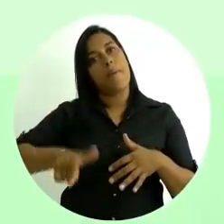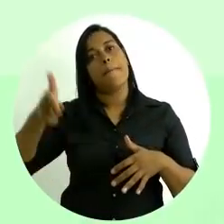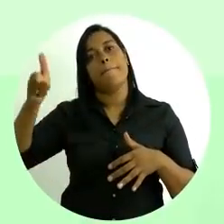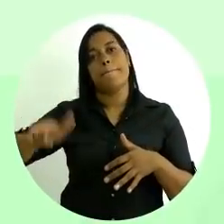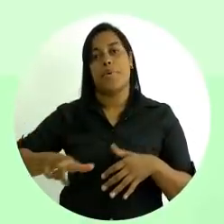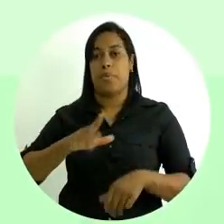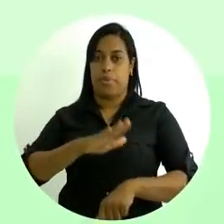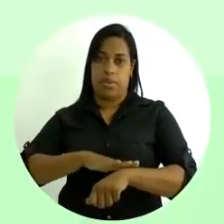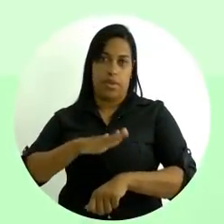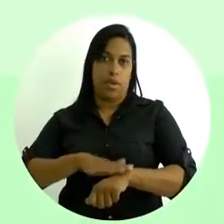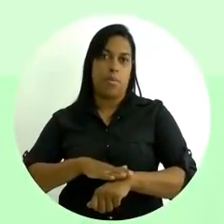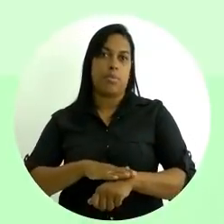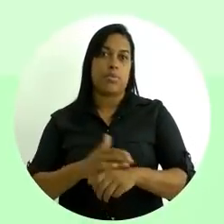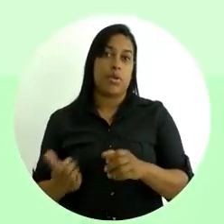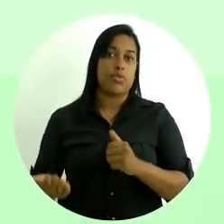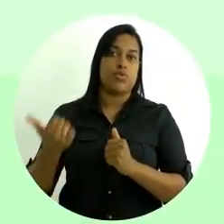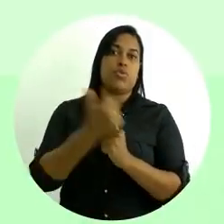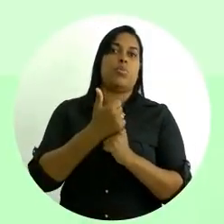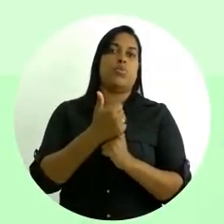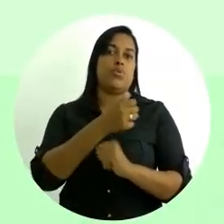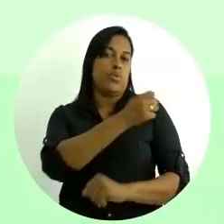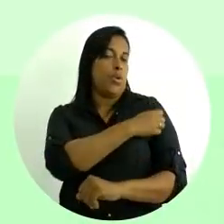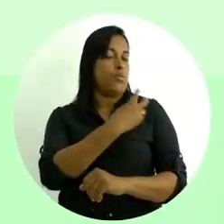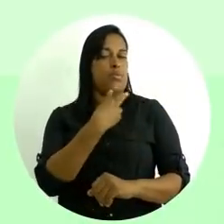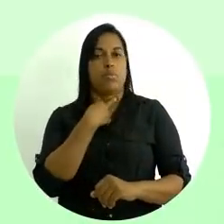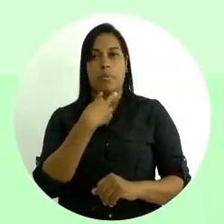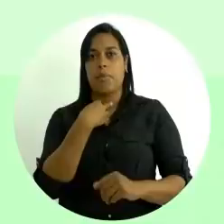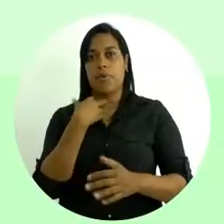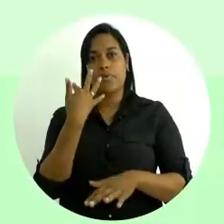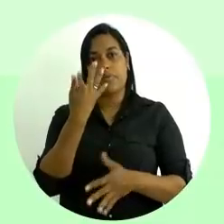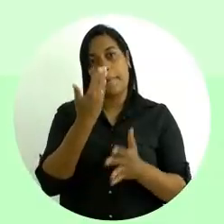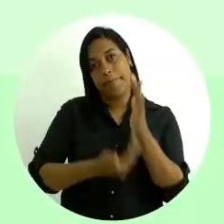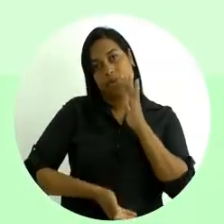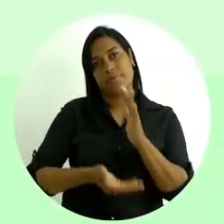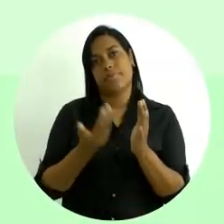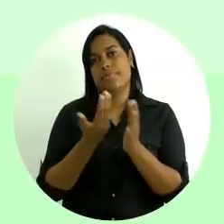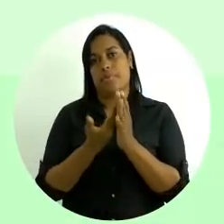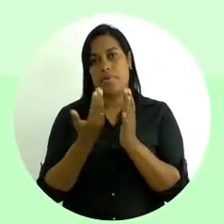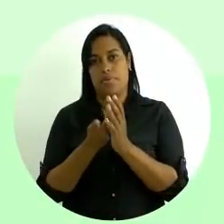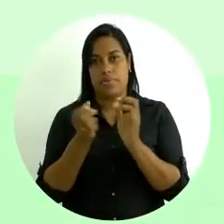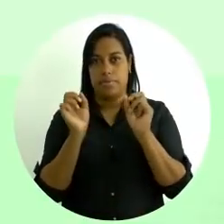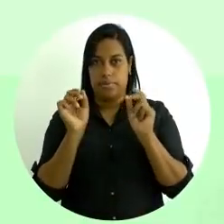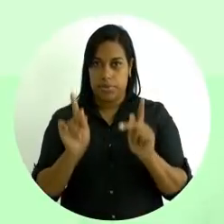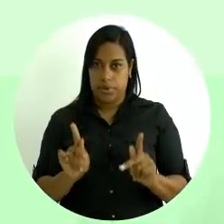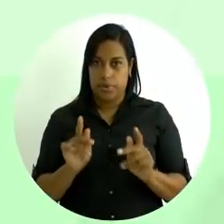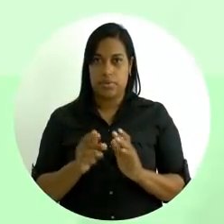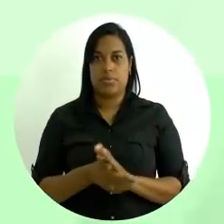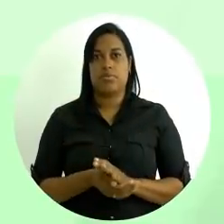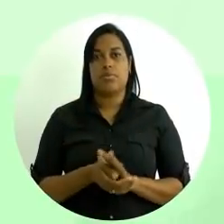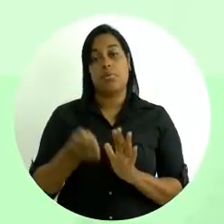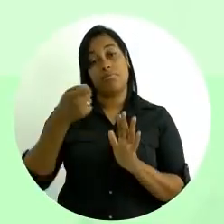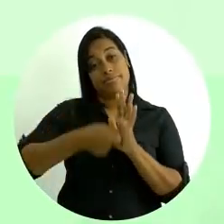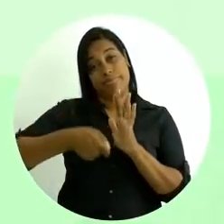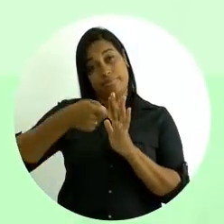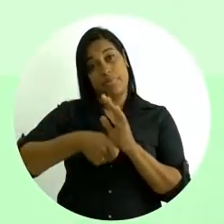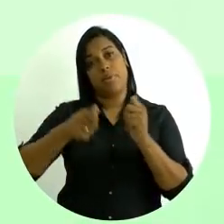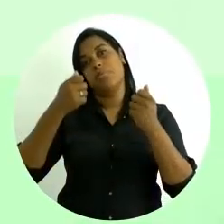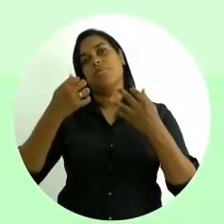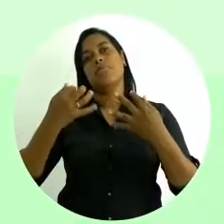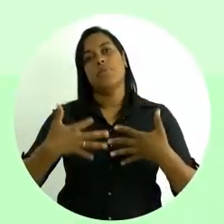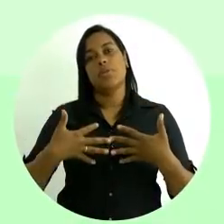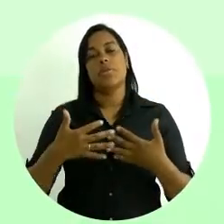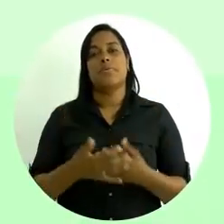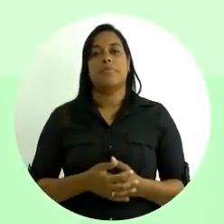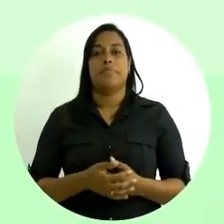obrigatoriamente conseguir um espaço para substituir. O aluno não pode perder aula, ok? O estatuto é muito claro com